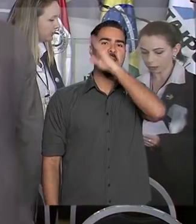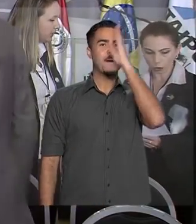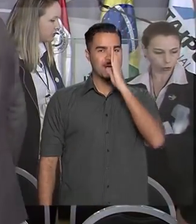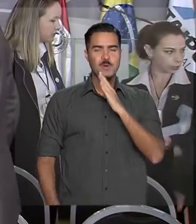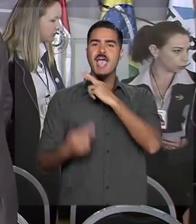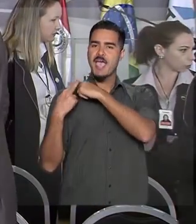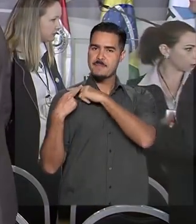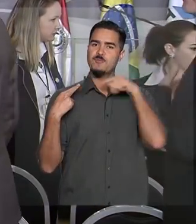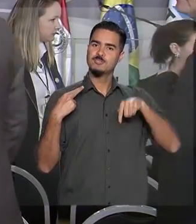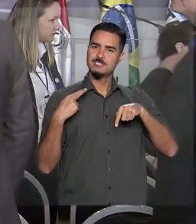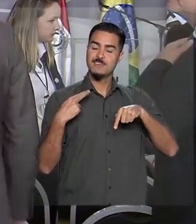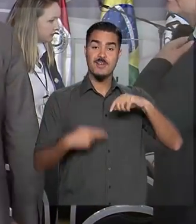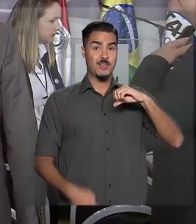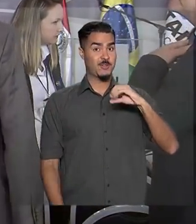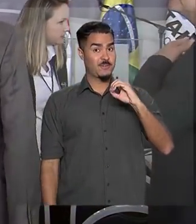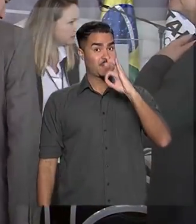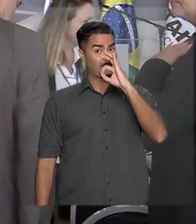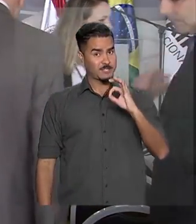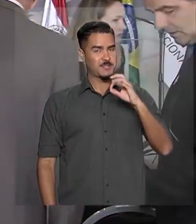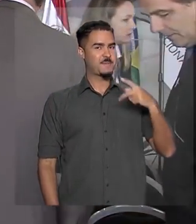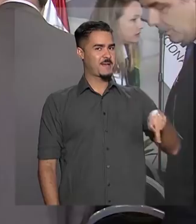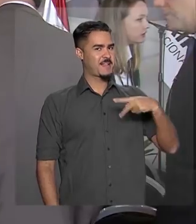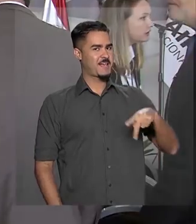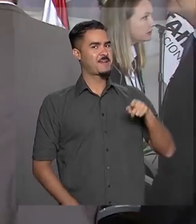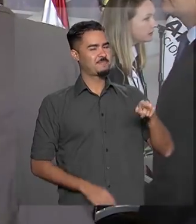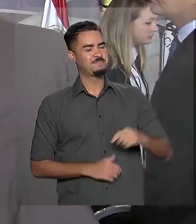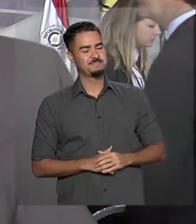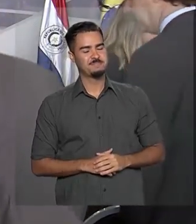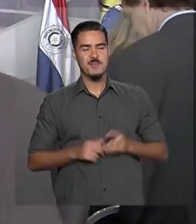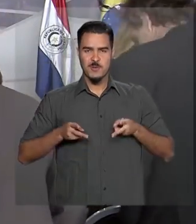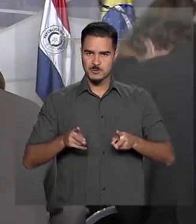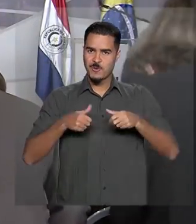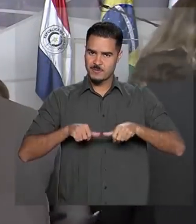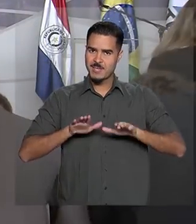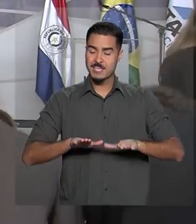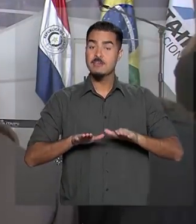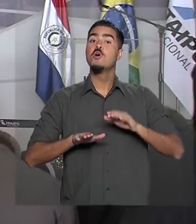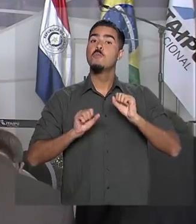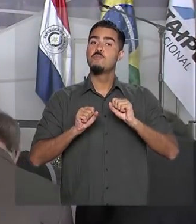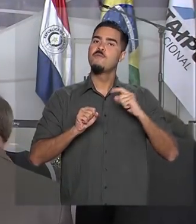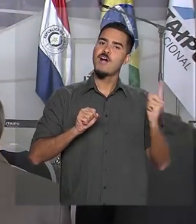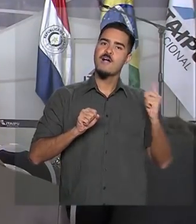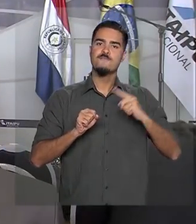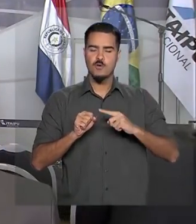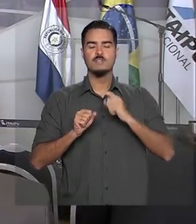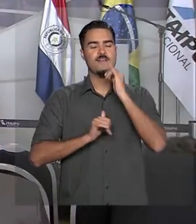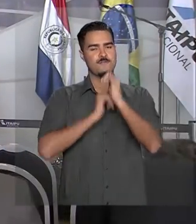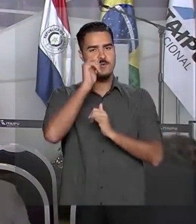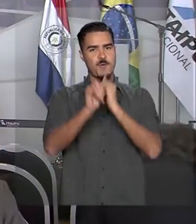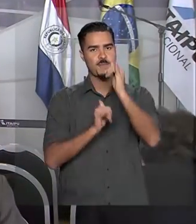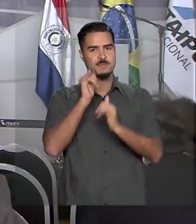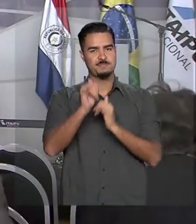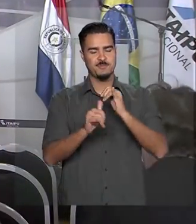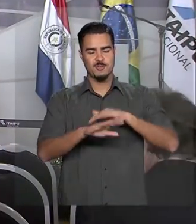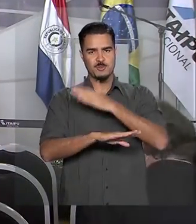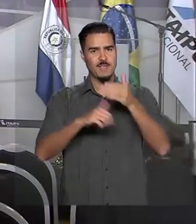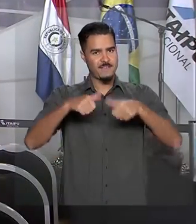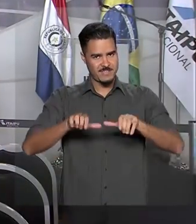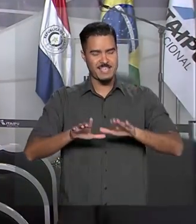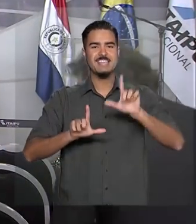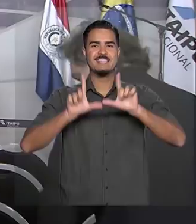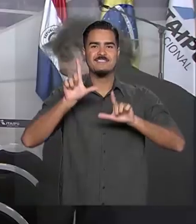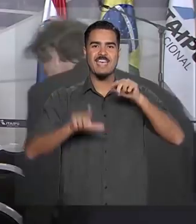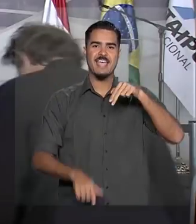e 90% no Paraguai. Eu continuo por aqui e volto a qualquer momento com mais informações. Não saia daí,